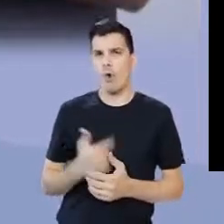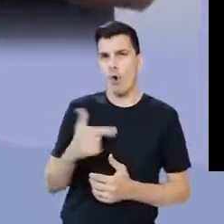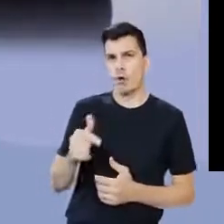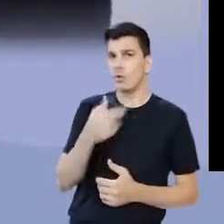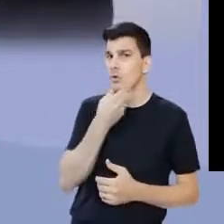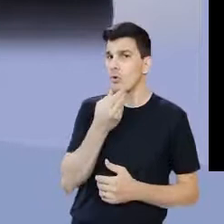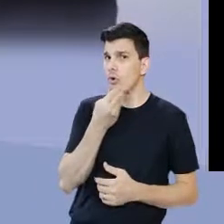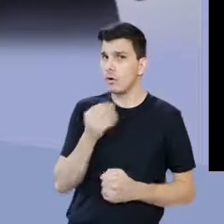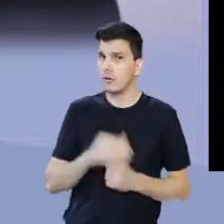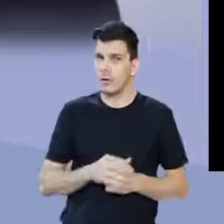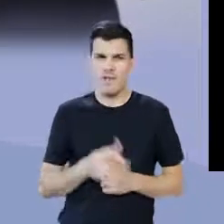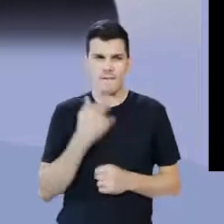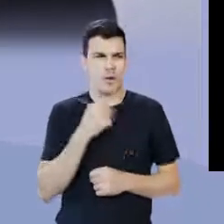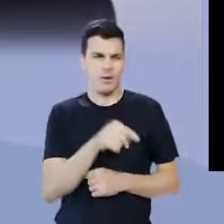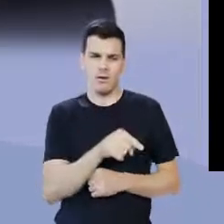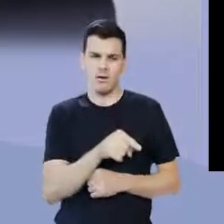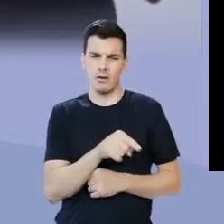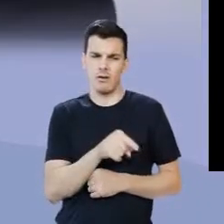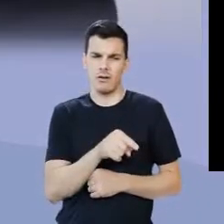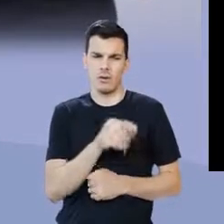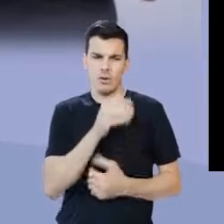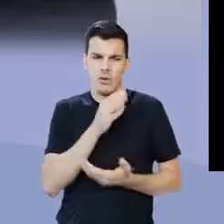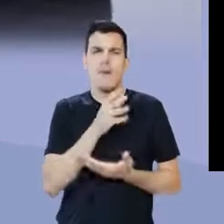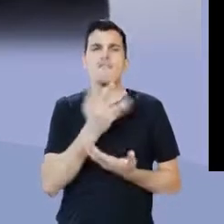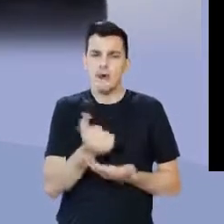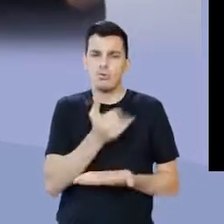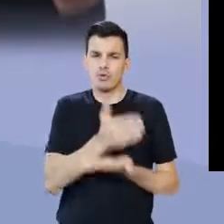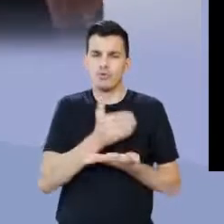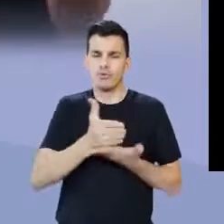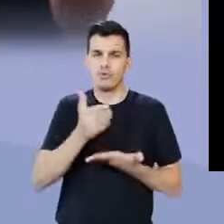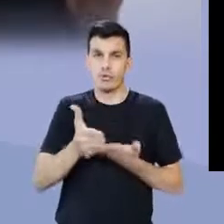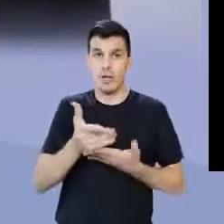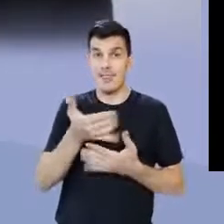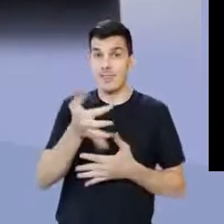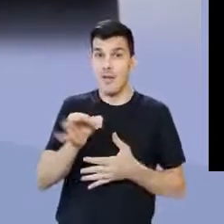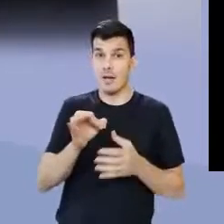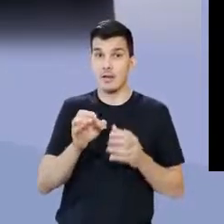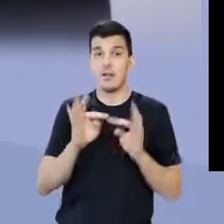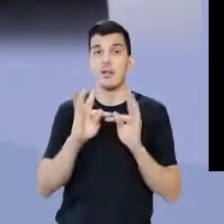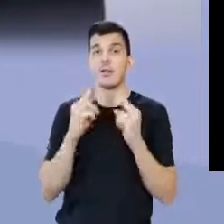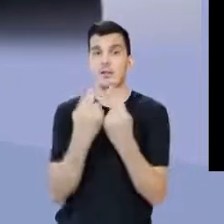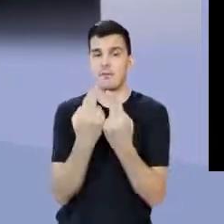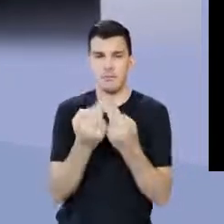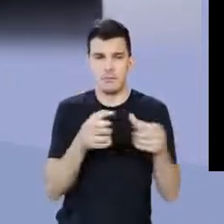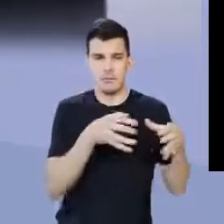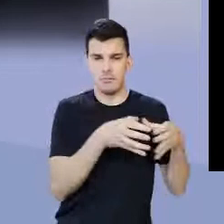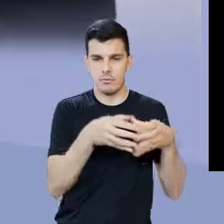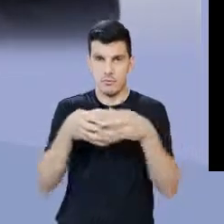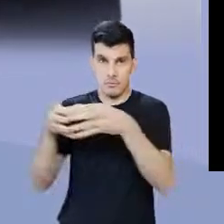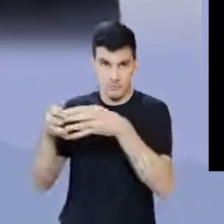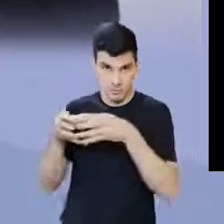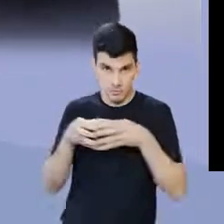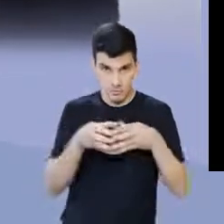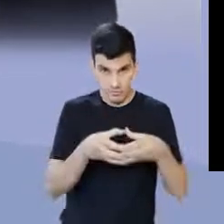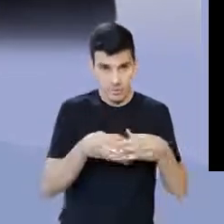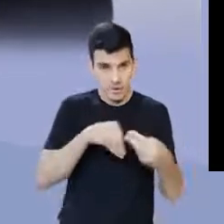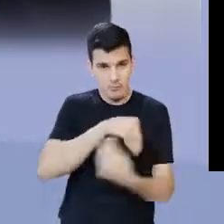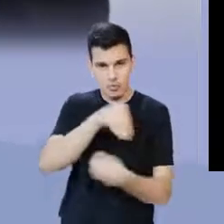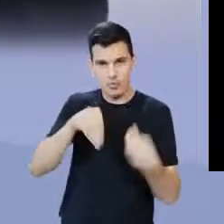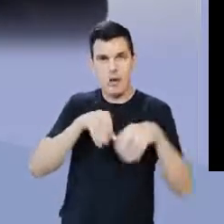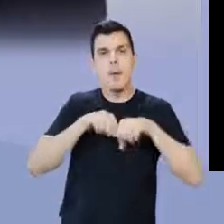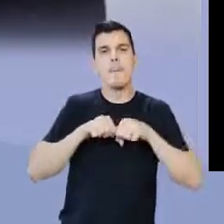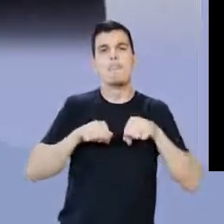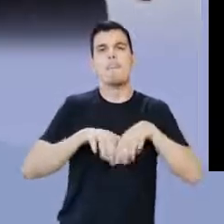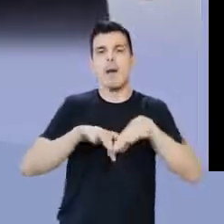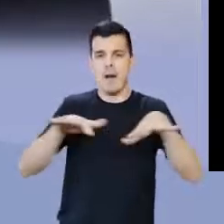Clístenes. Esse indivíduo pegou Atenas e dividiu Atenas em 10 tribos. Espalhou georgóis, demiurgos,